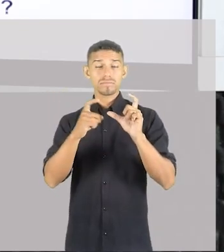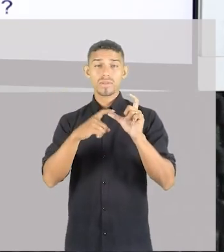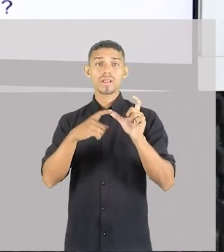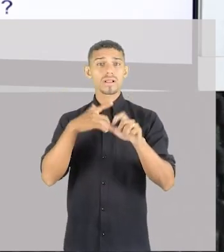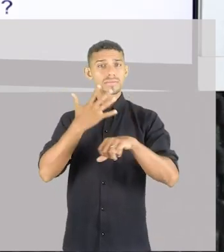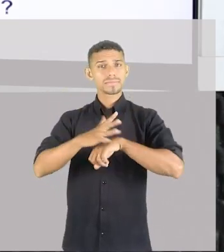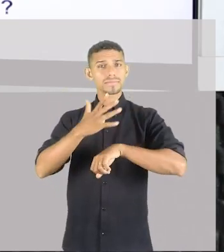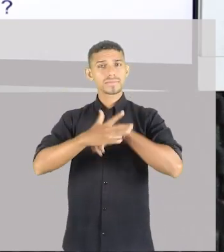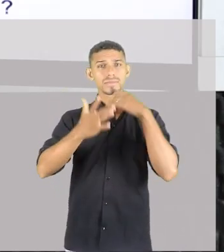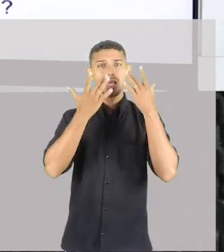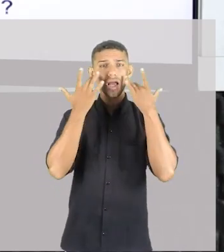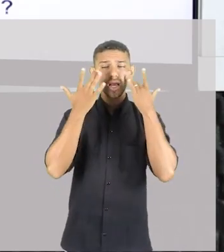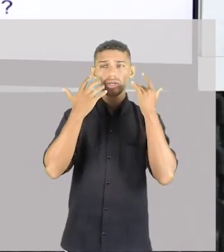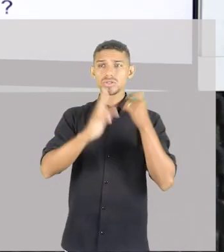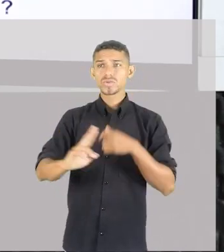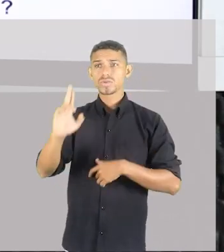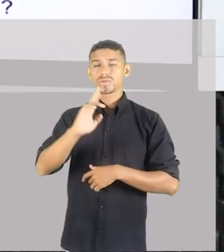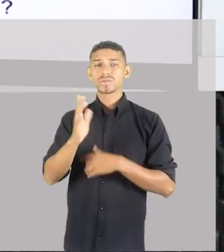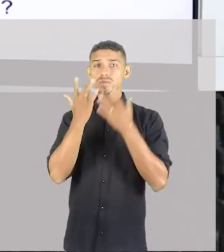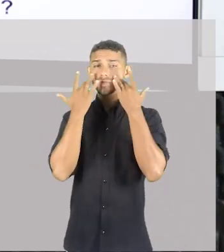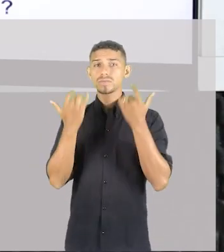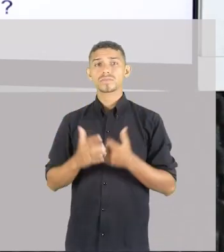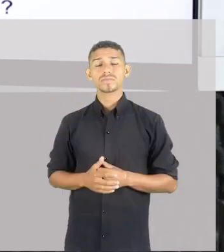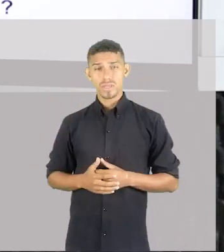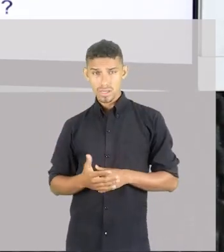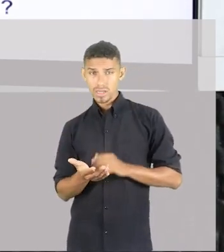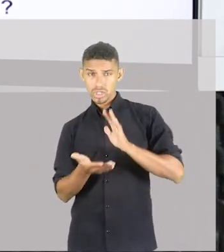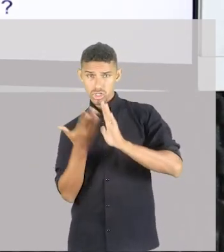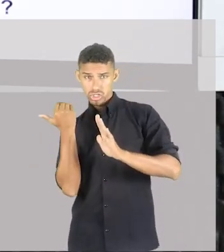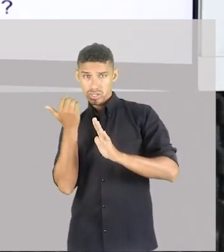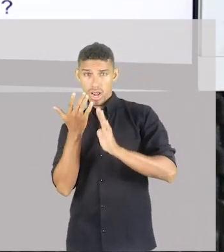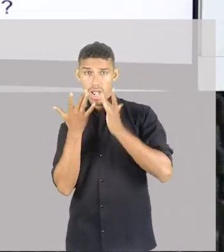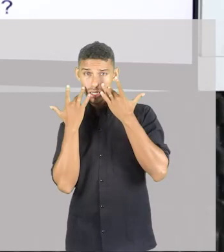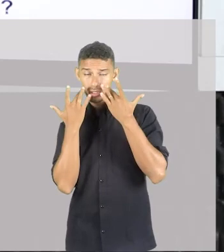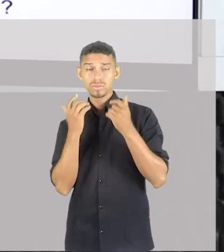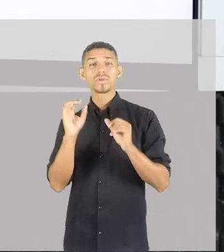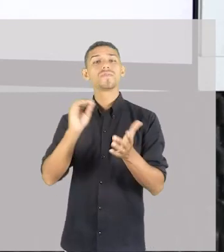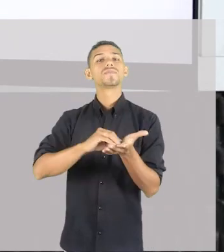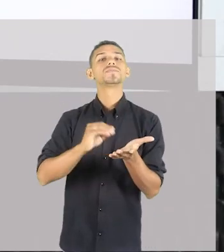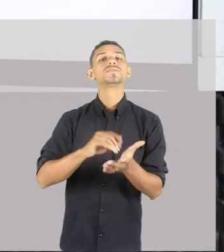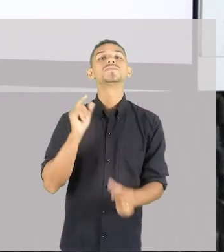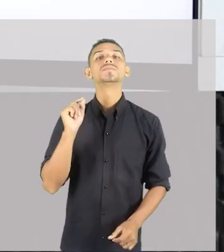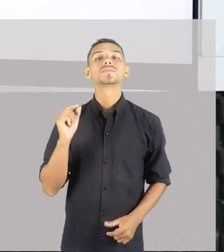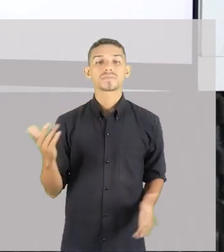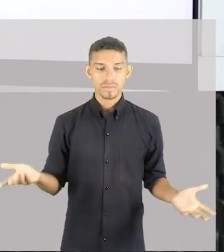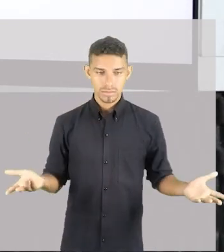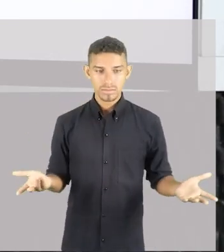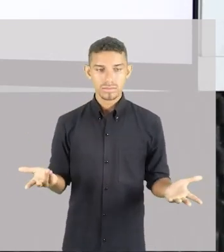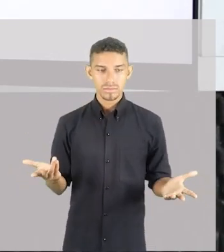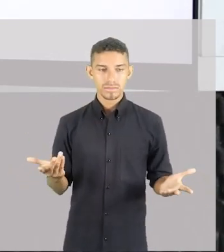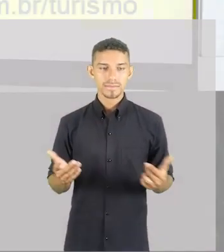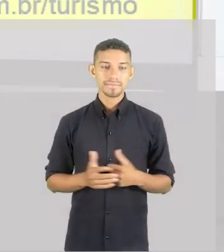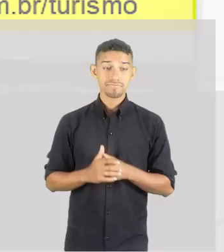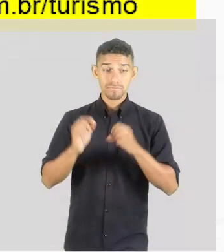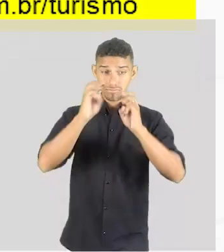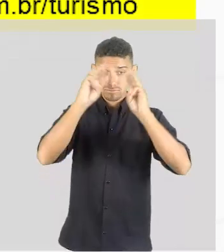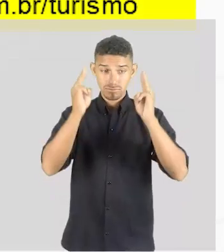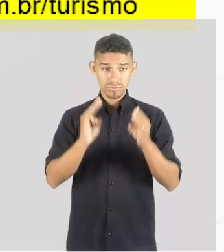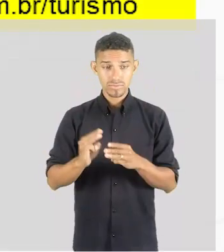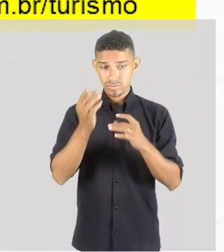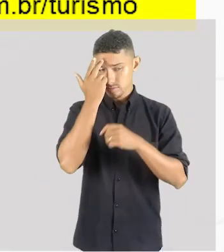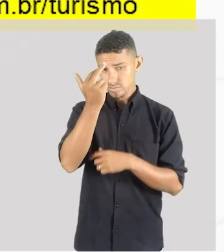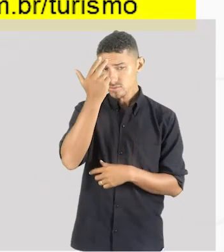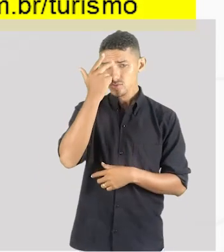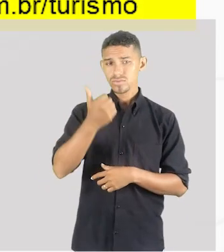praticam arte, consomem arte. Eu sempre digo, tira a arte da vida de vocês, o que sobra, né? Pensem. Museu Histórico e Artístico do